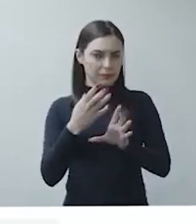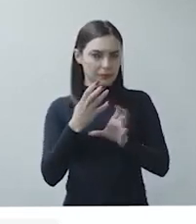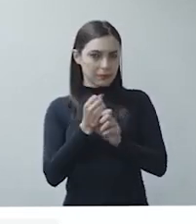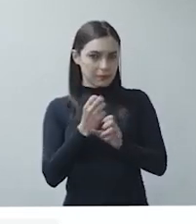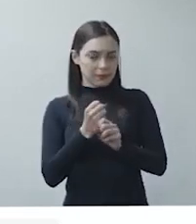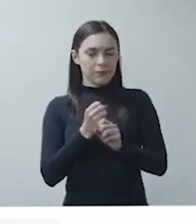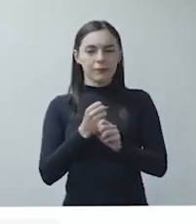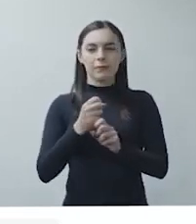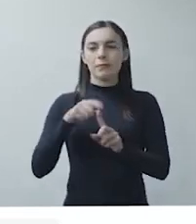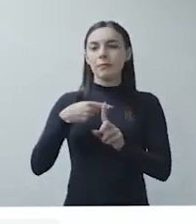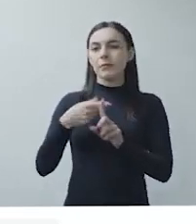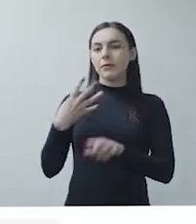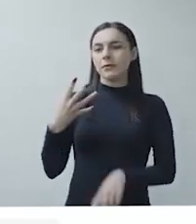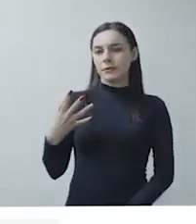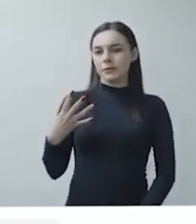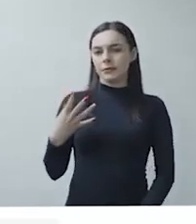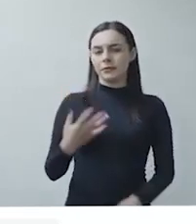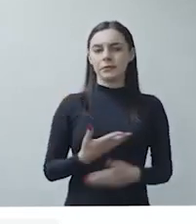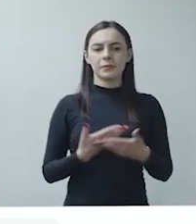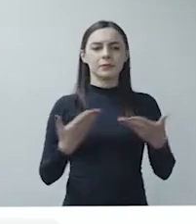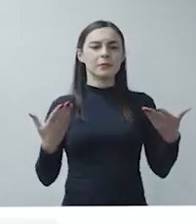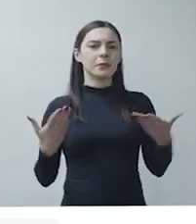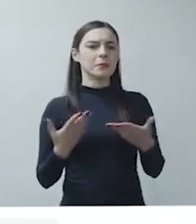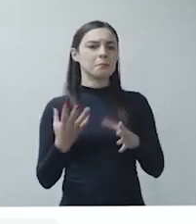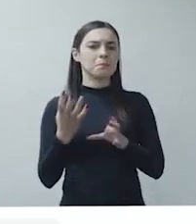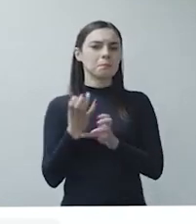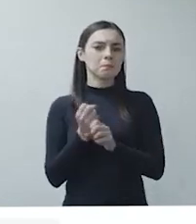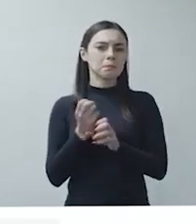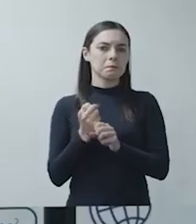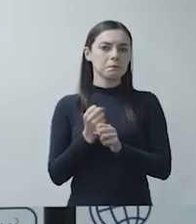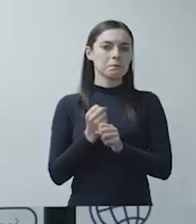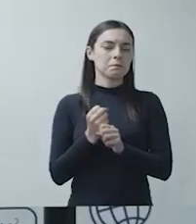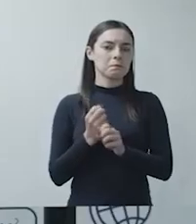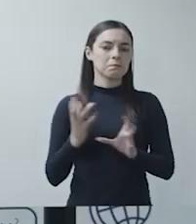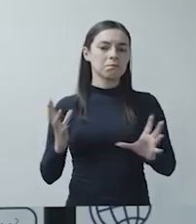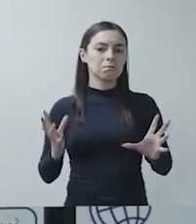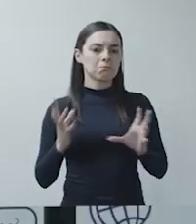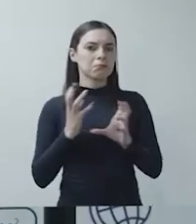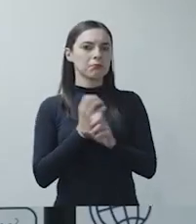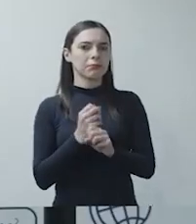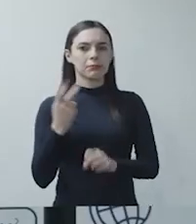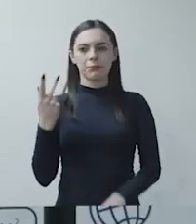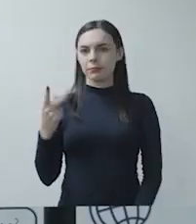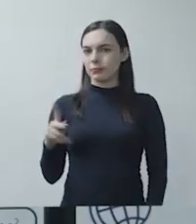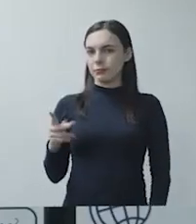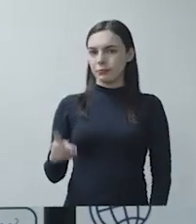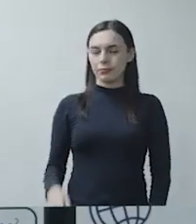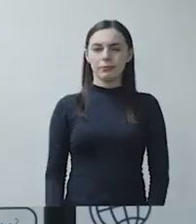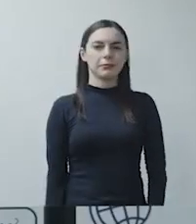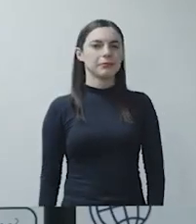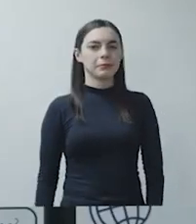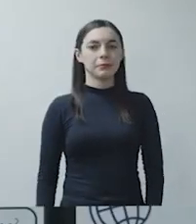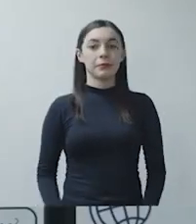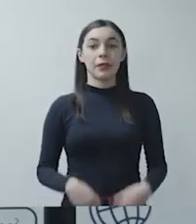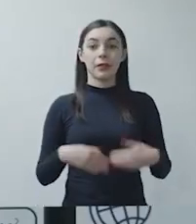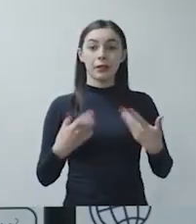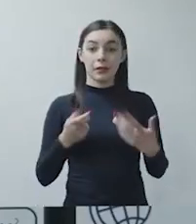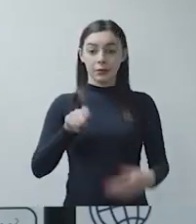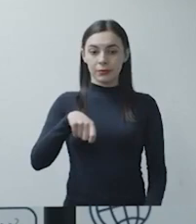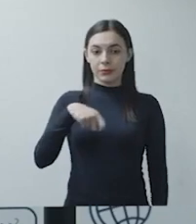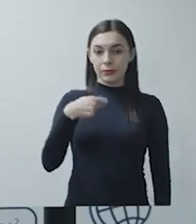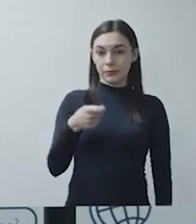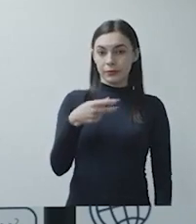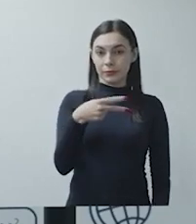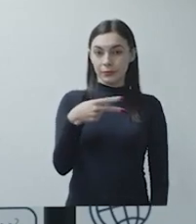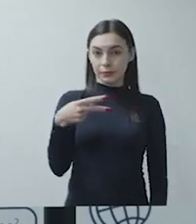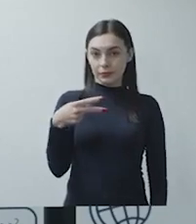4. Então, vamos ver a pontuação total que nossa amiga fez. Então, sinal do